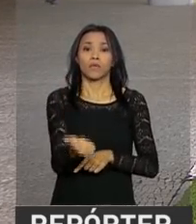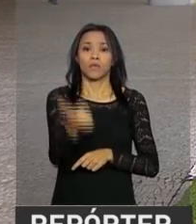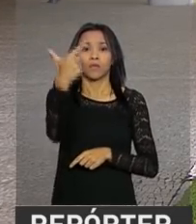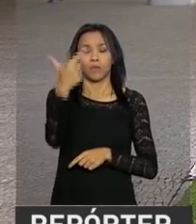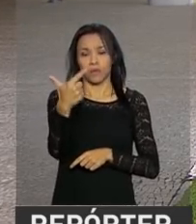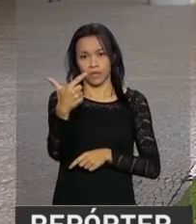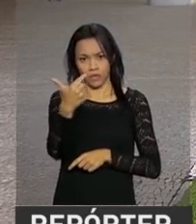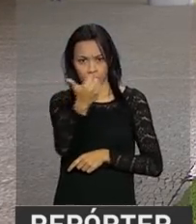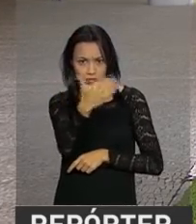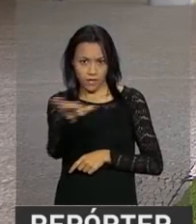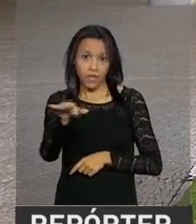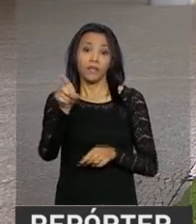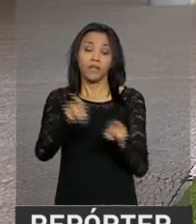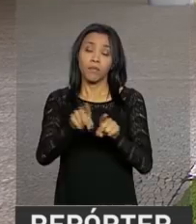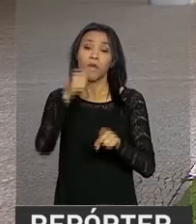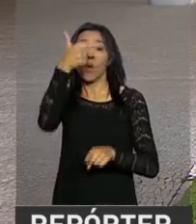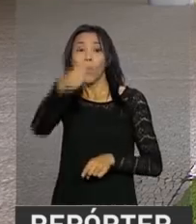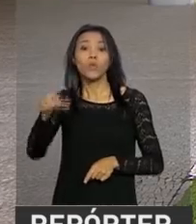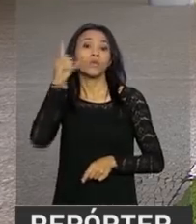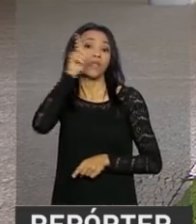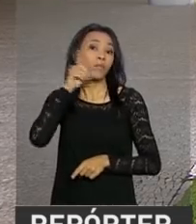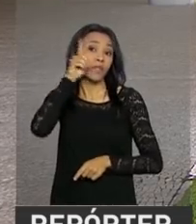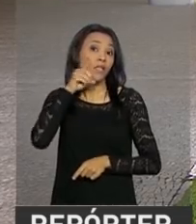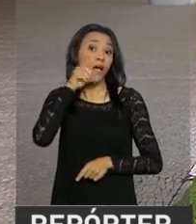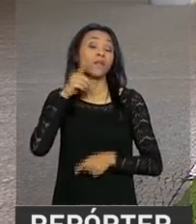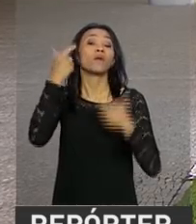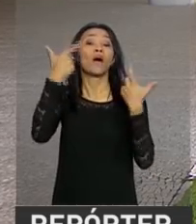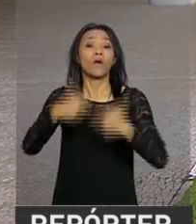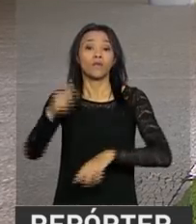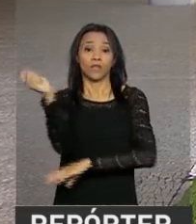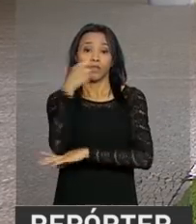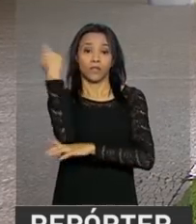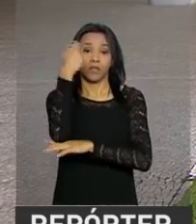deputado estadual do Rio Grande do Sul, Ibsen Pinheiro.